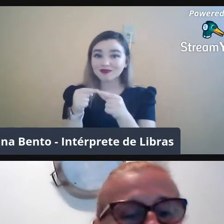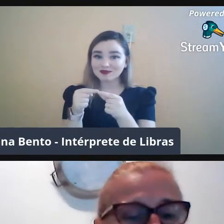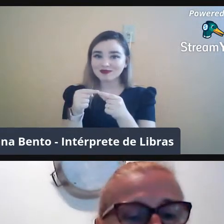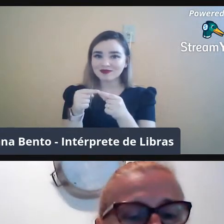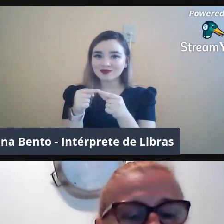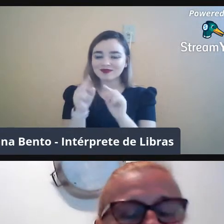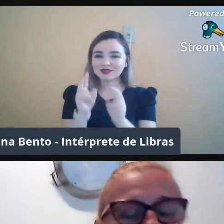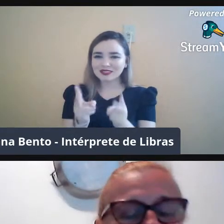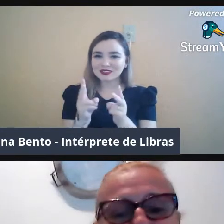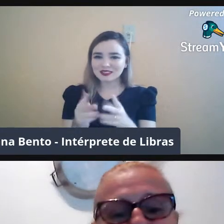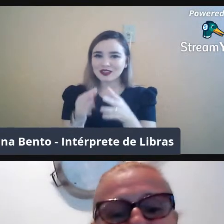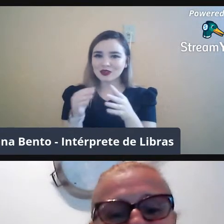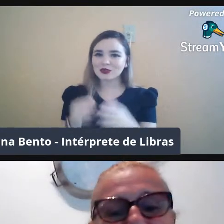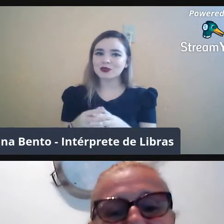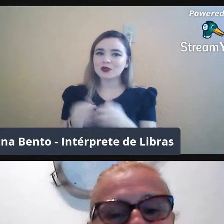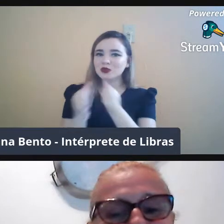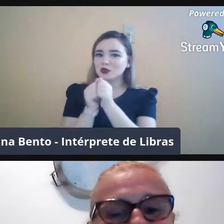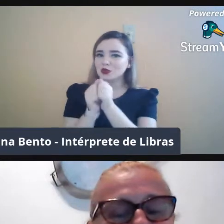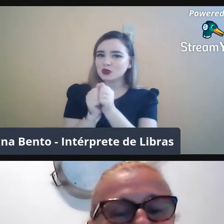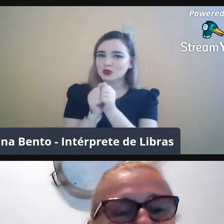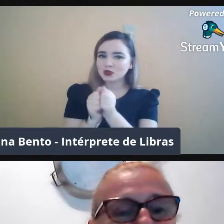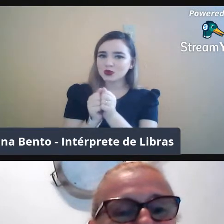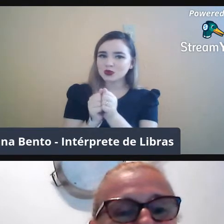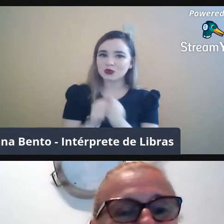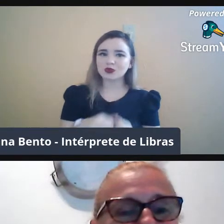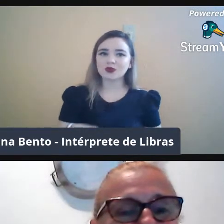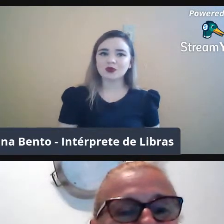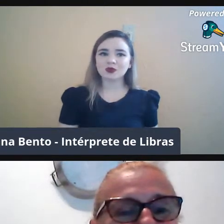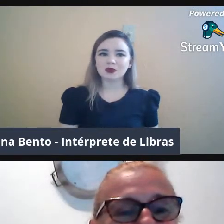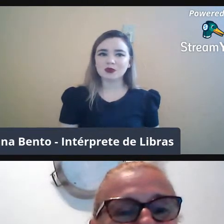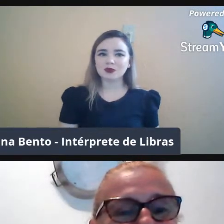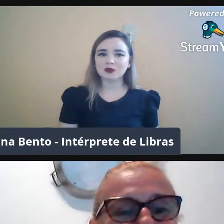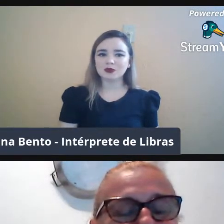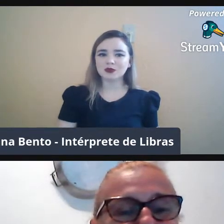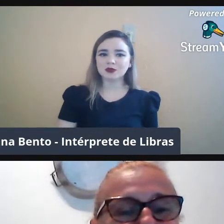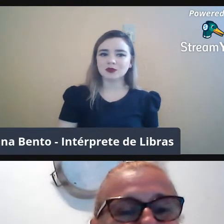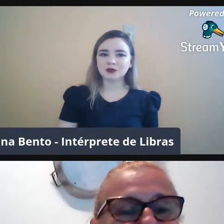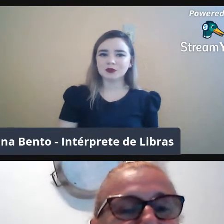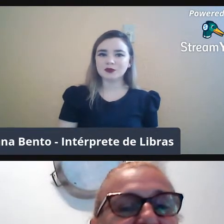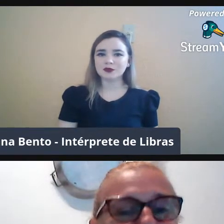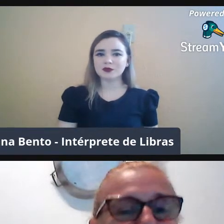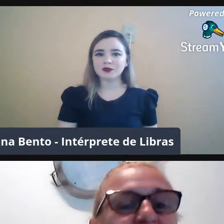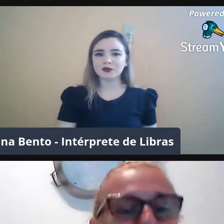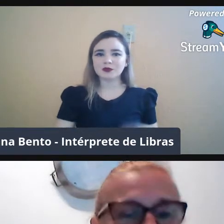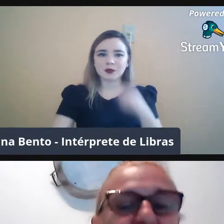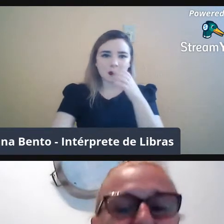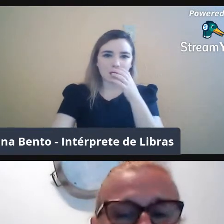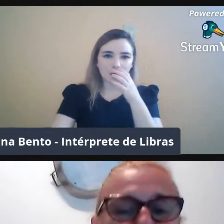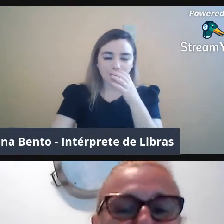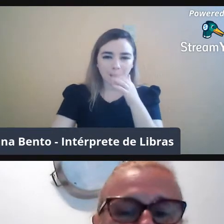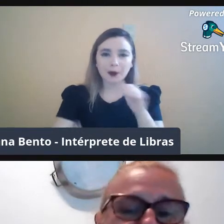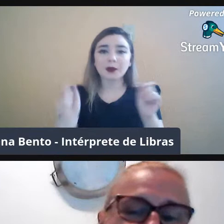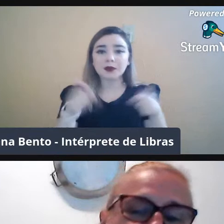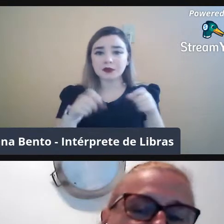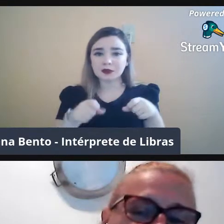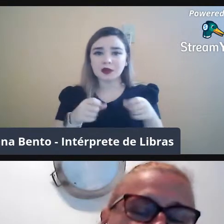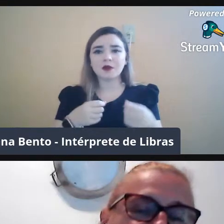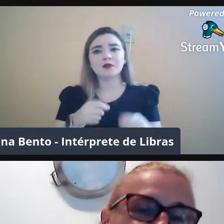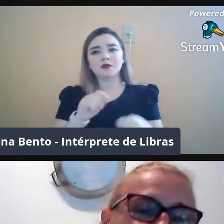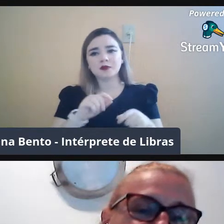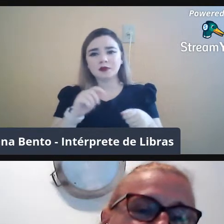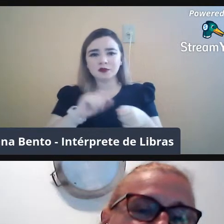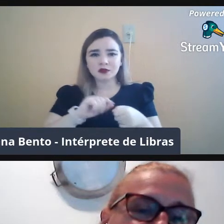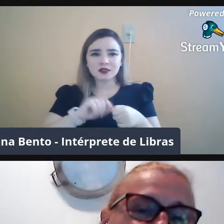A gente, quando a sala de aula, a gente fazia muitas dobradinhas por isso, porque